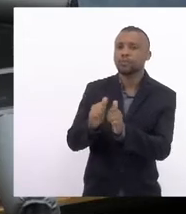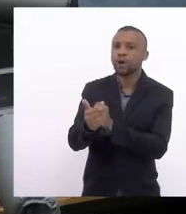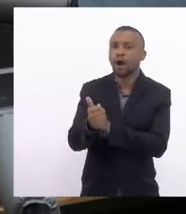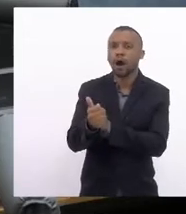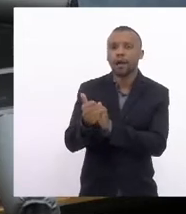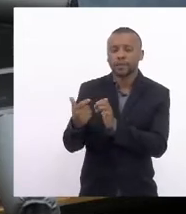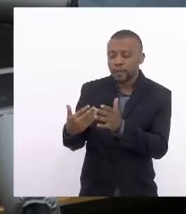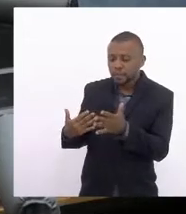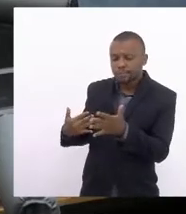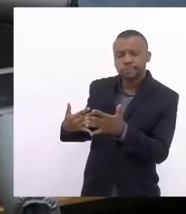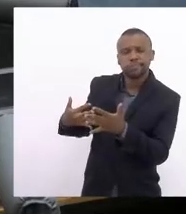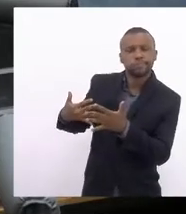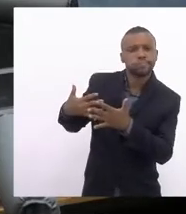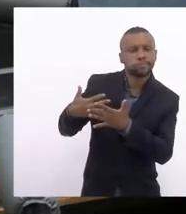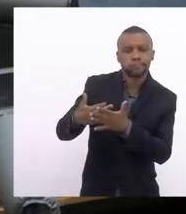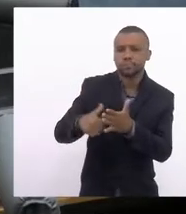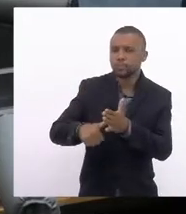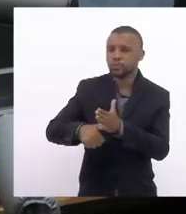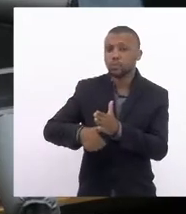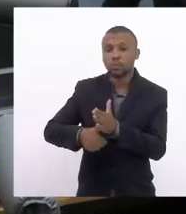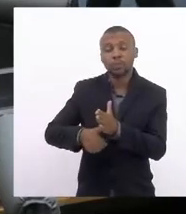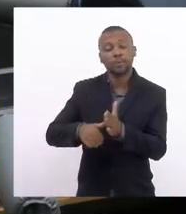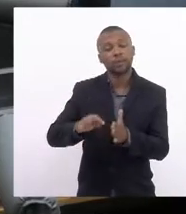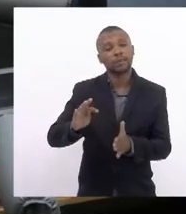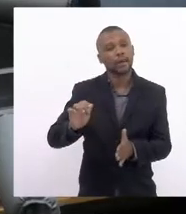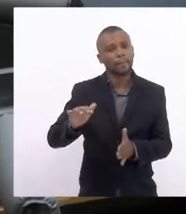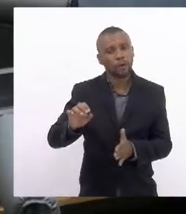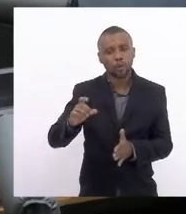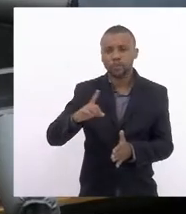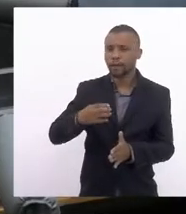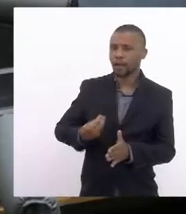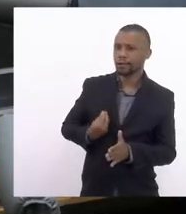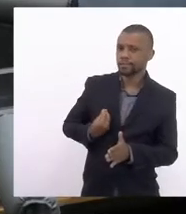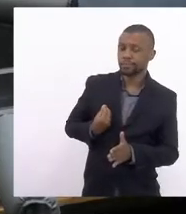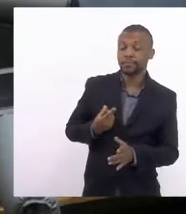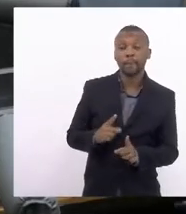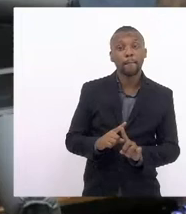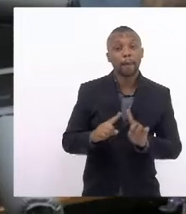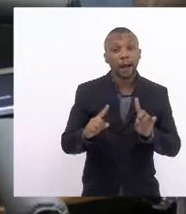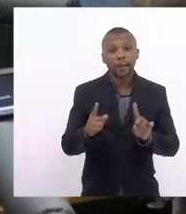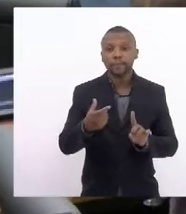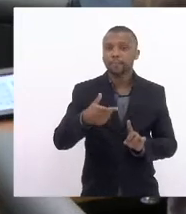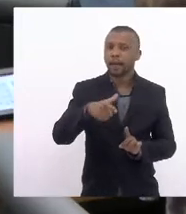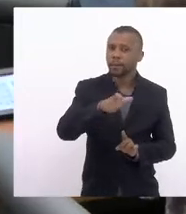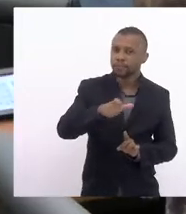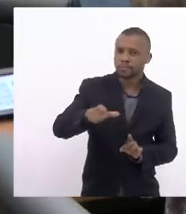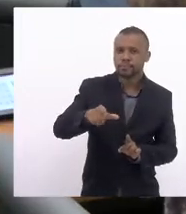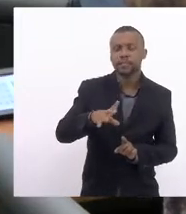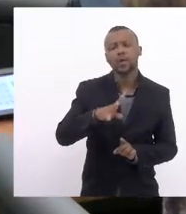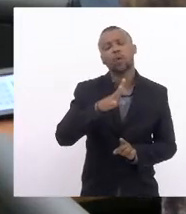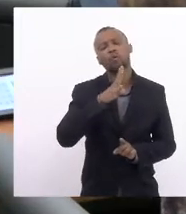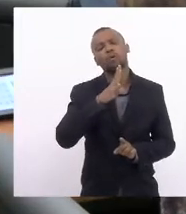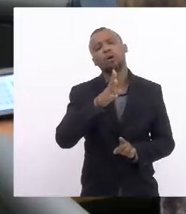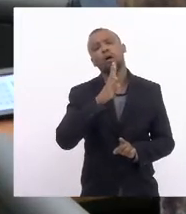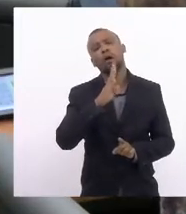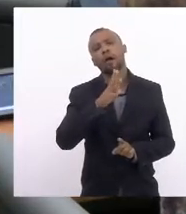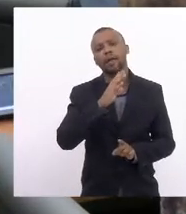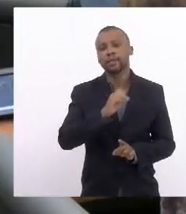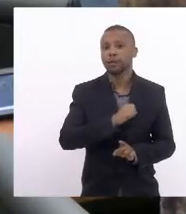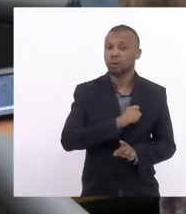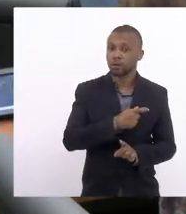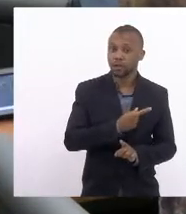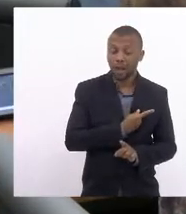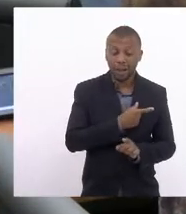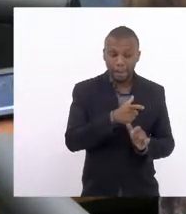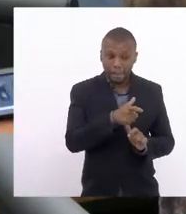ao longo da sua trajetória. Agora, para aqueles que conhecem São Gonçalo, eu tive uma expressiva votação